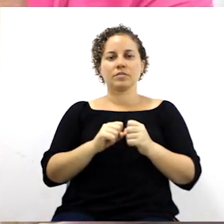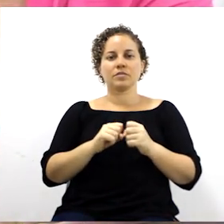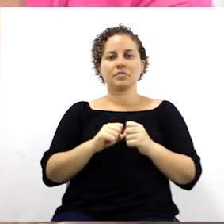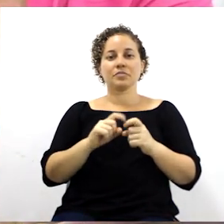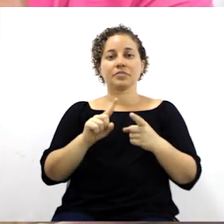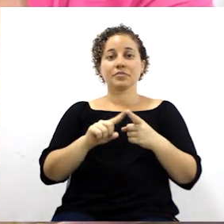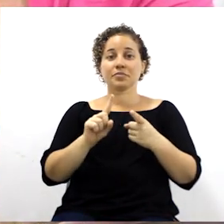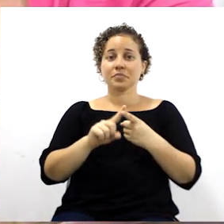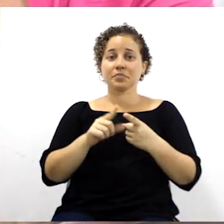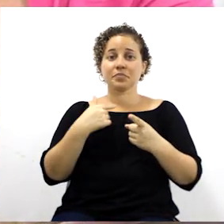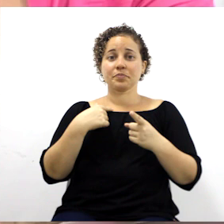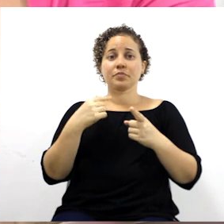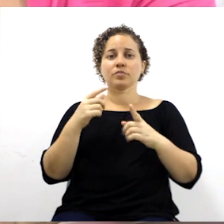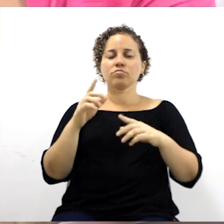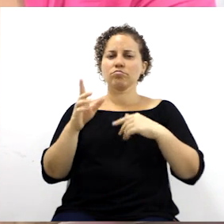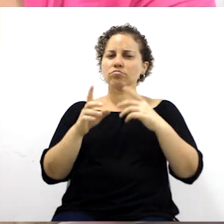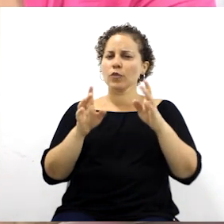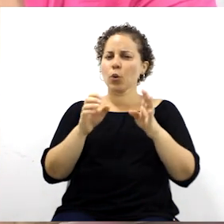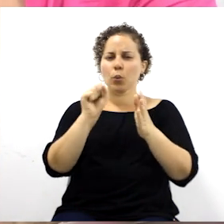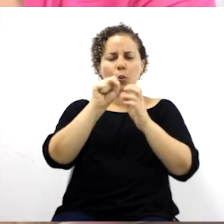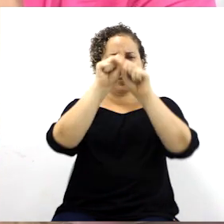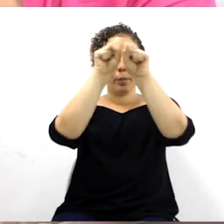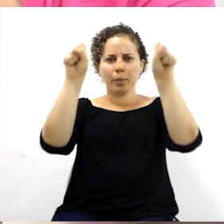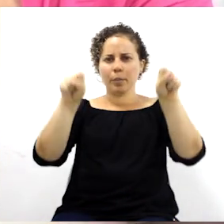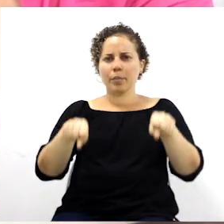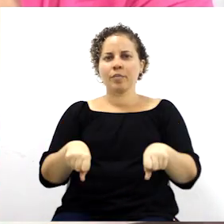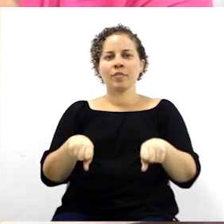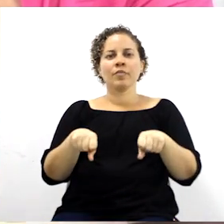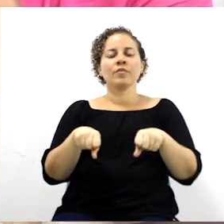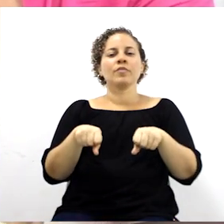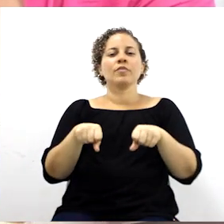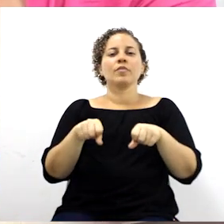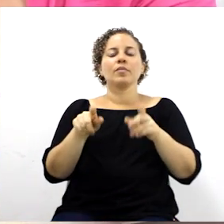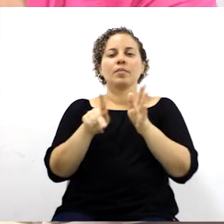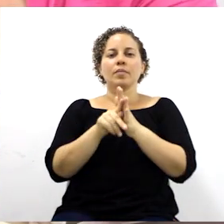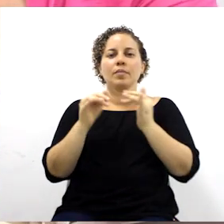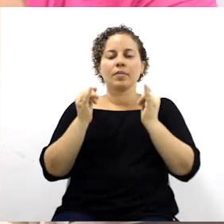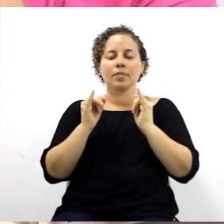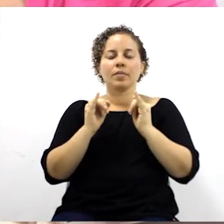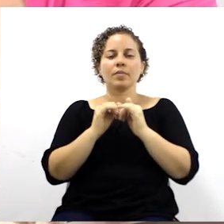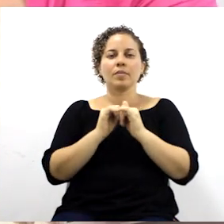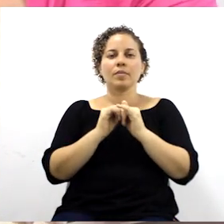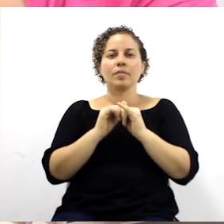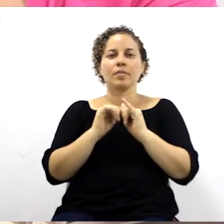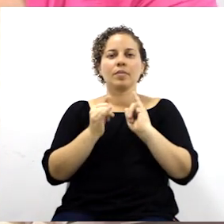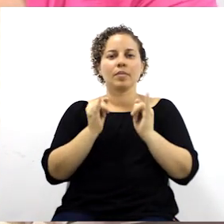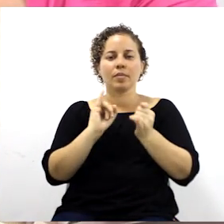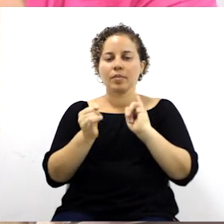tenha, ou uma capacitação para utilizar,